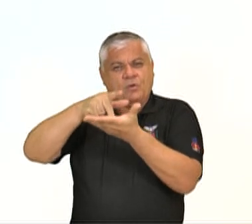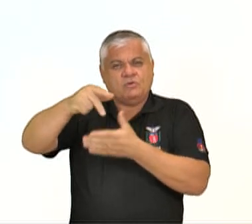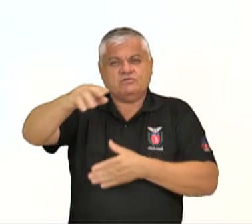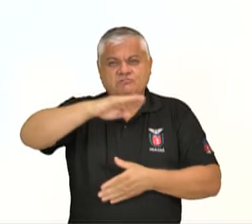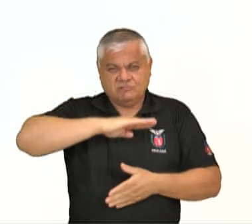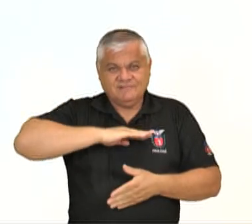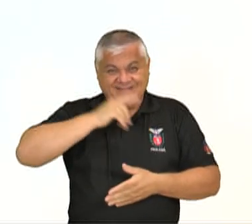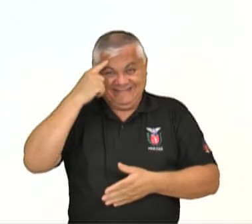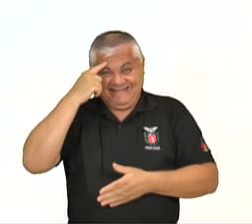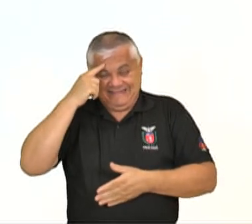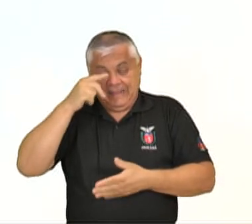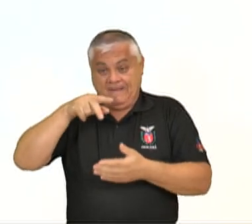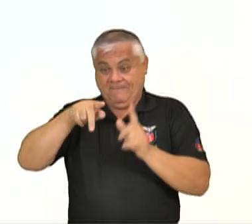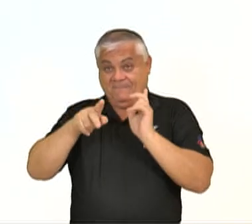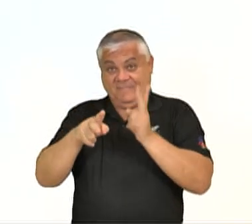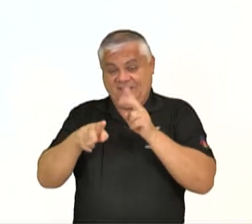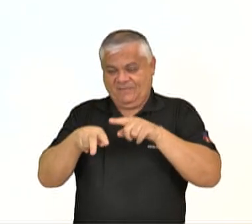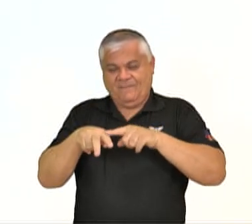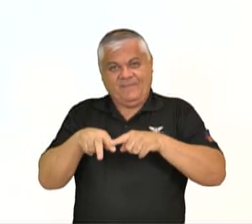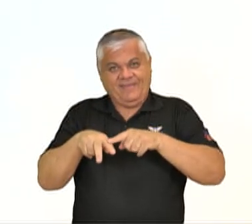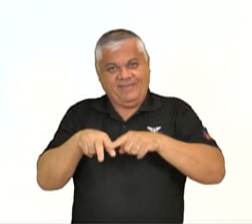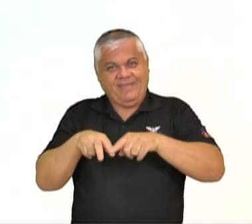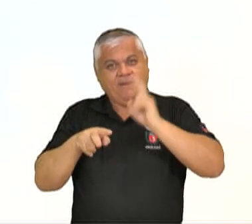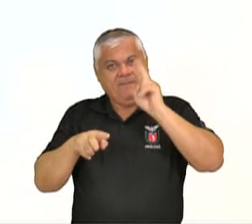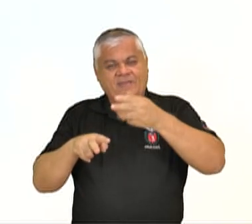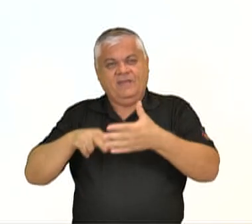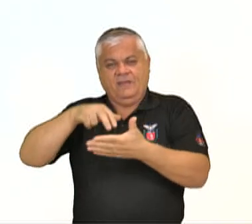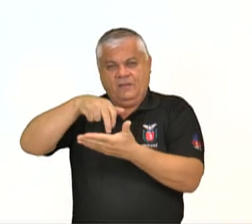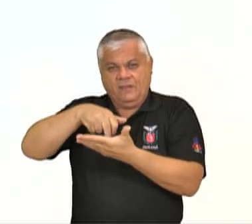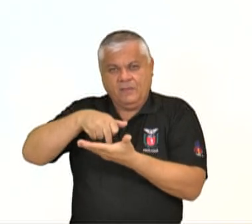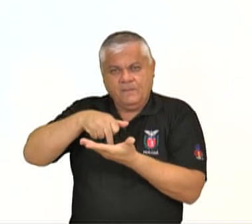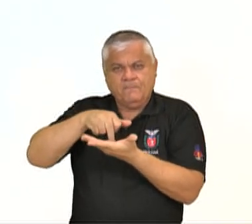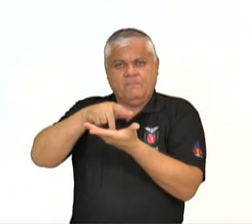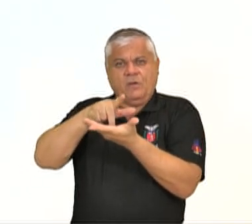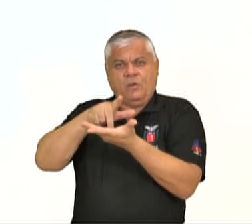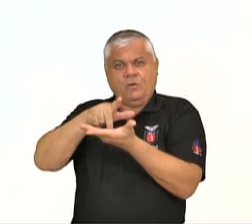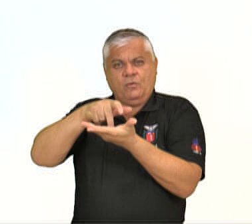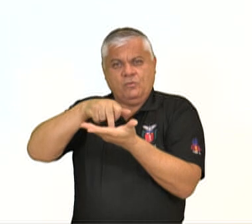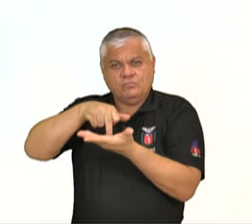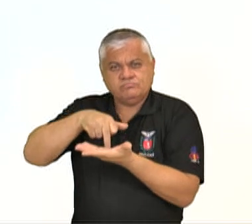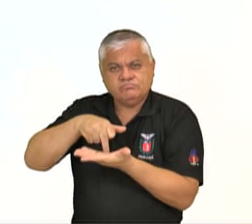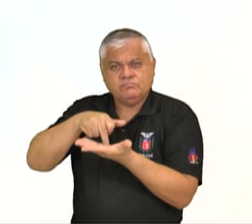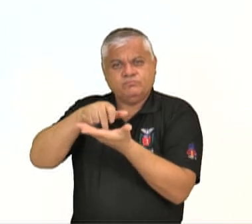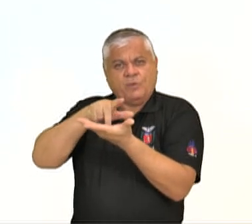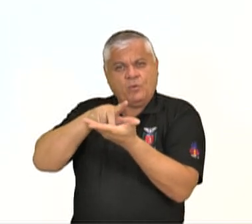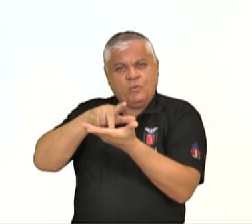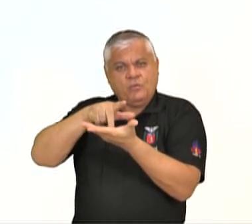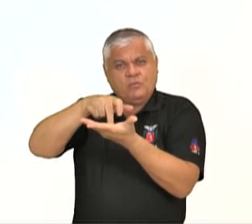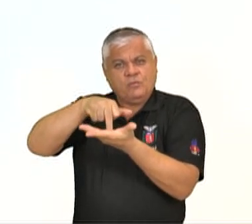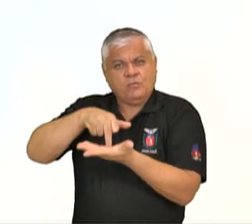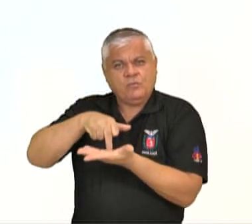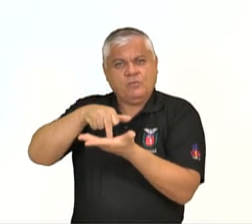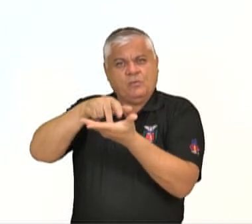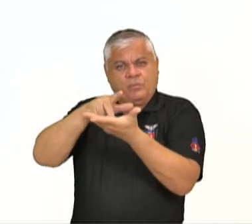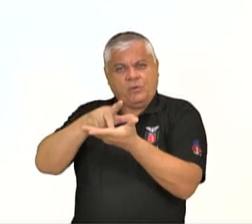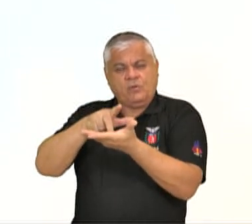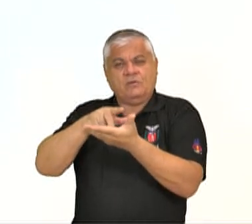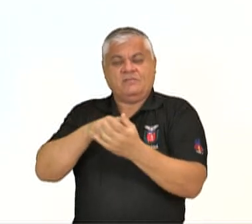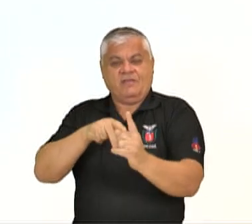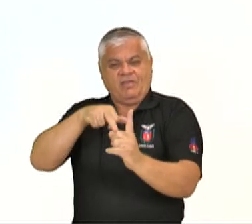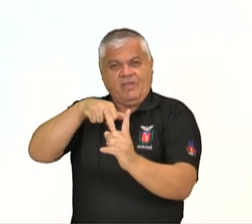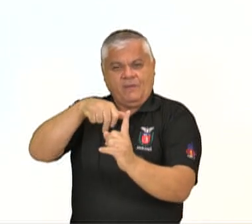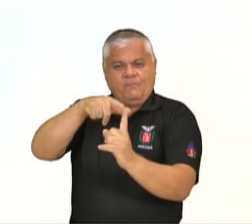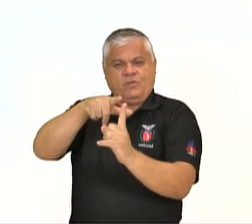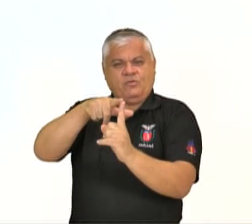estava no recuo, na ginga, ela vai ser lançada para frente e vai tentar acertar o